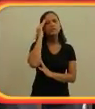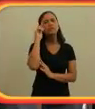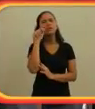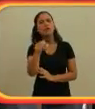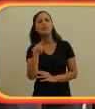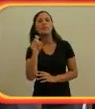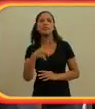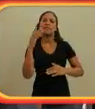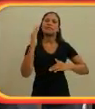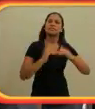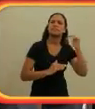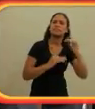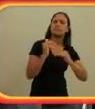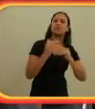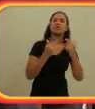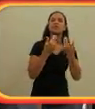completa.